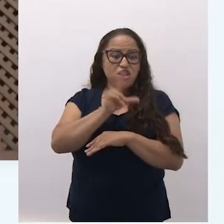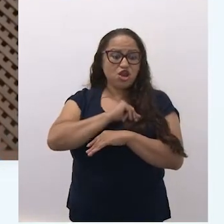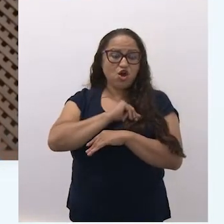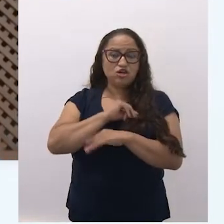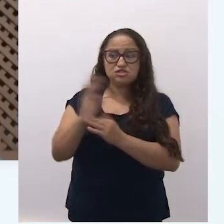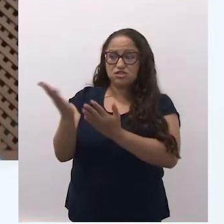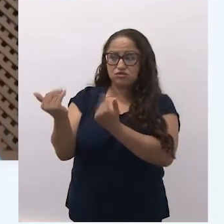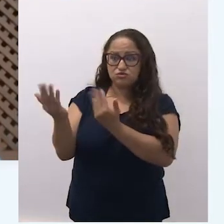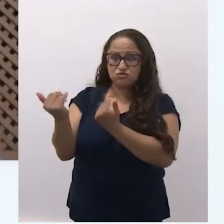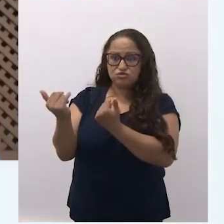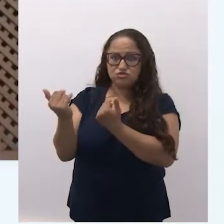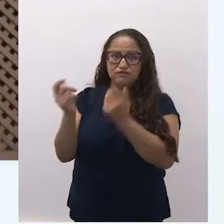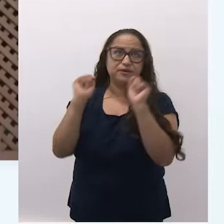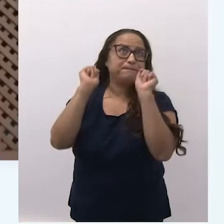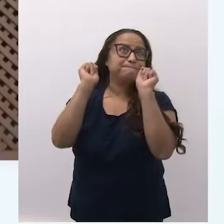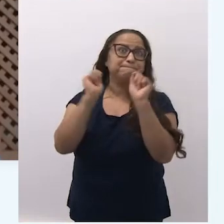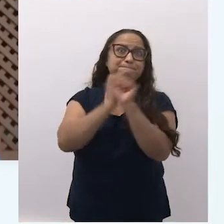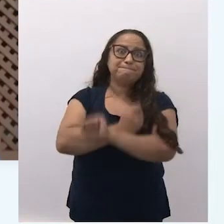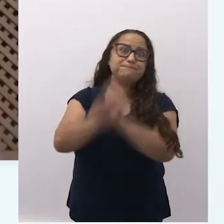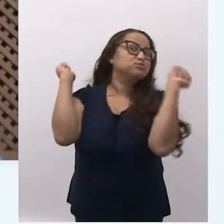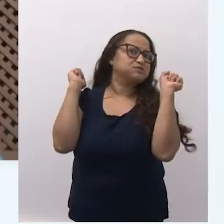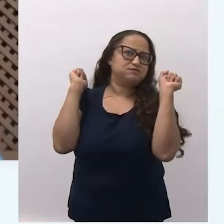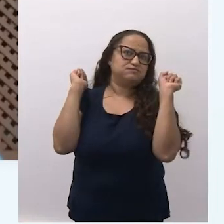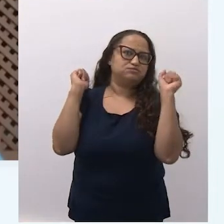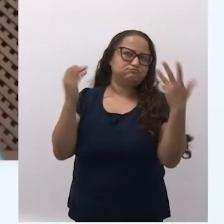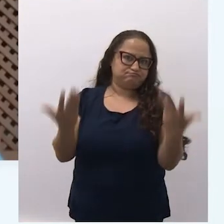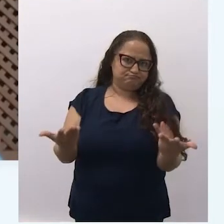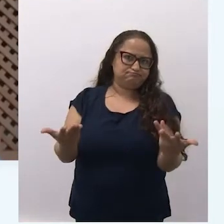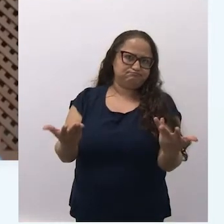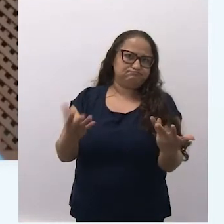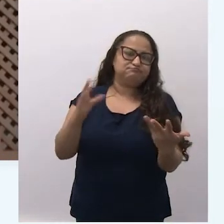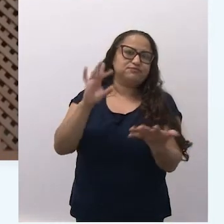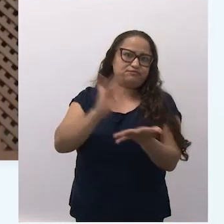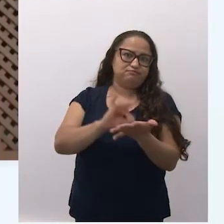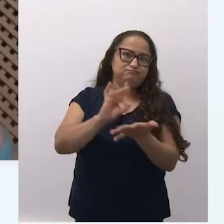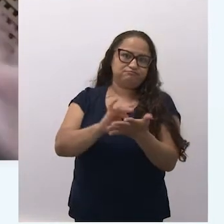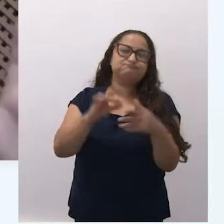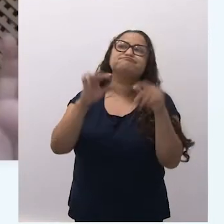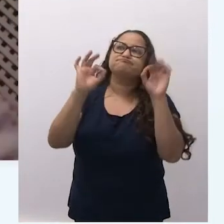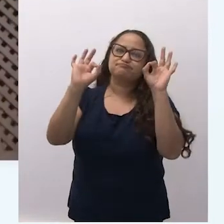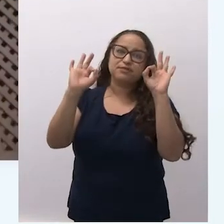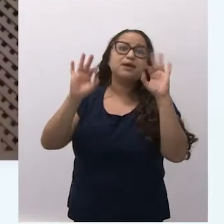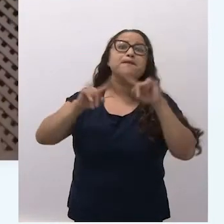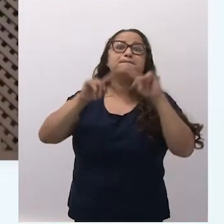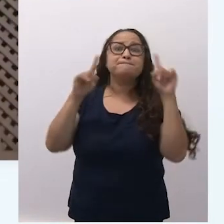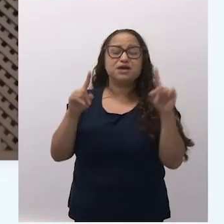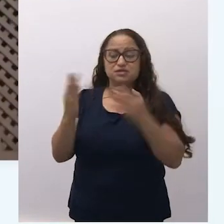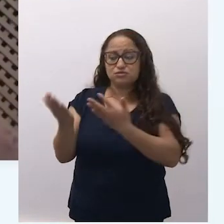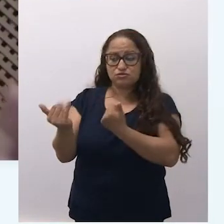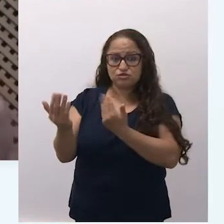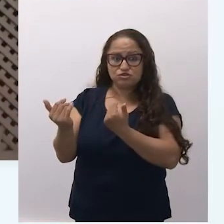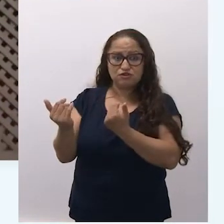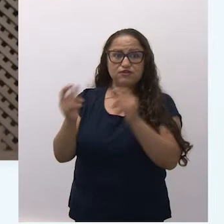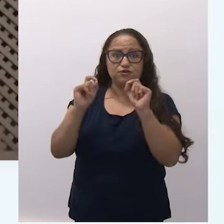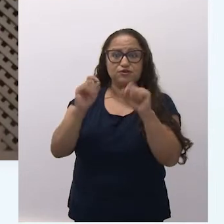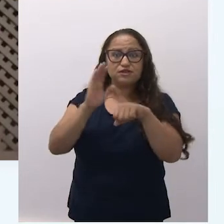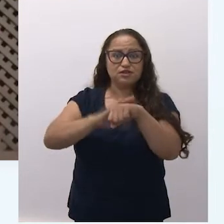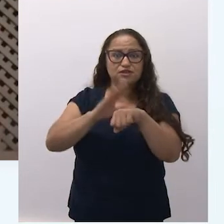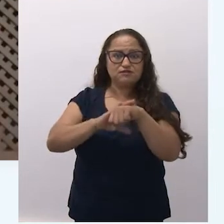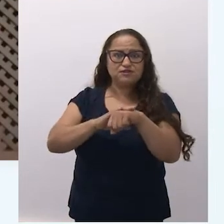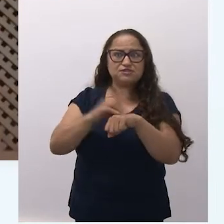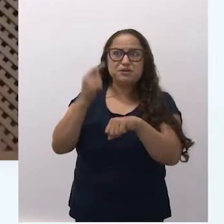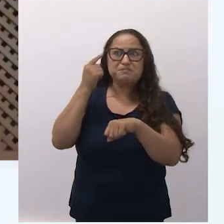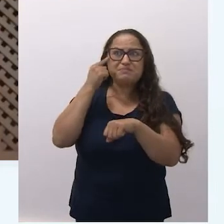adolescente, ele é impulsivo. Verdade. Né? O adolescente, ele age ali, né, sem